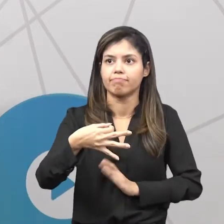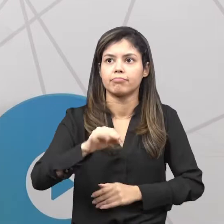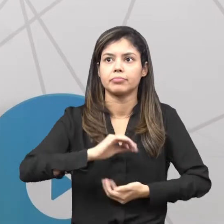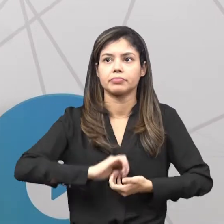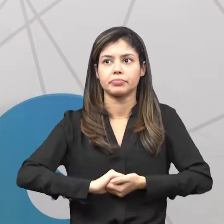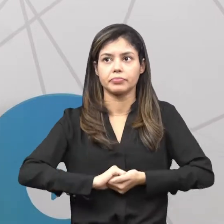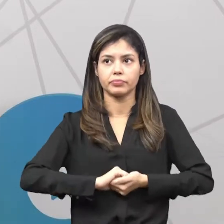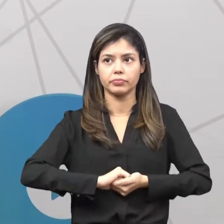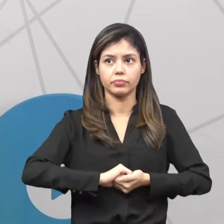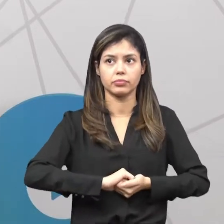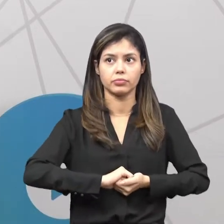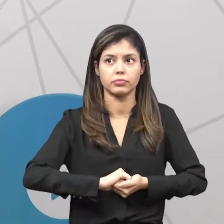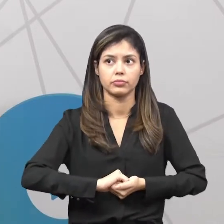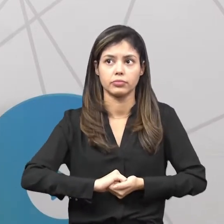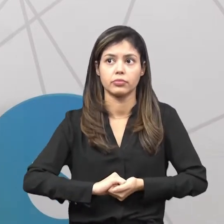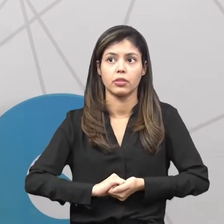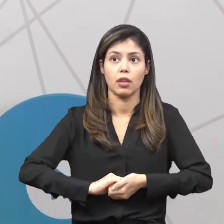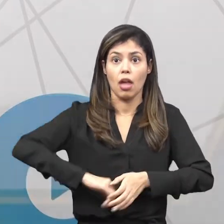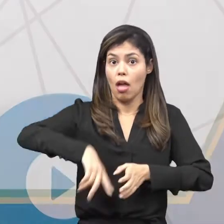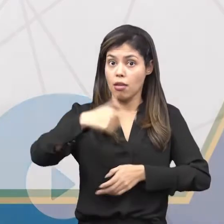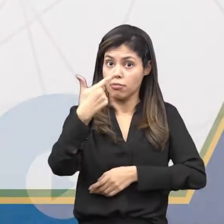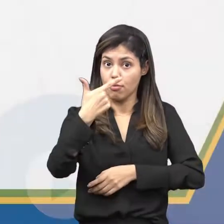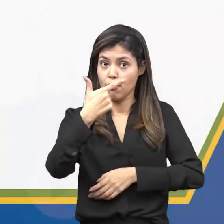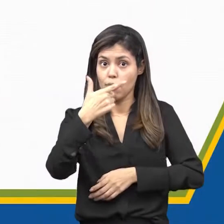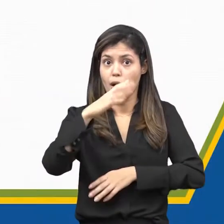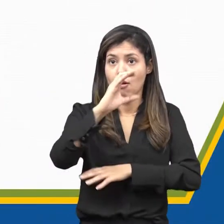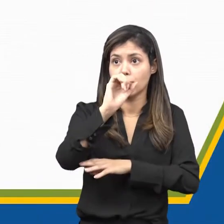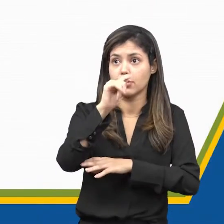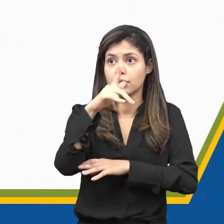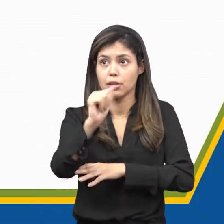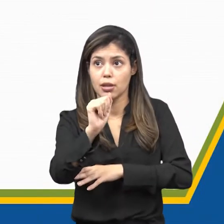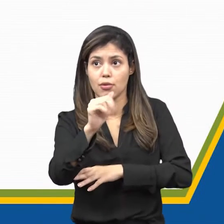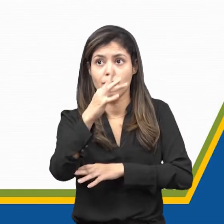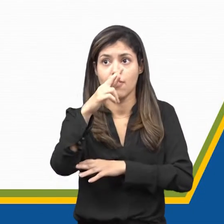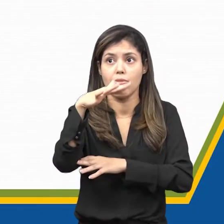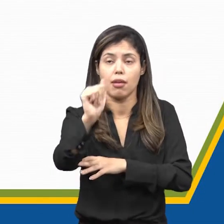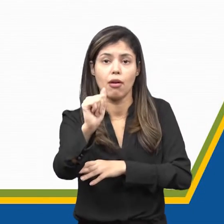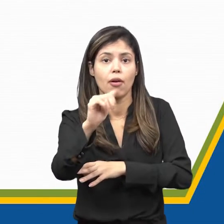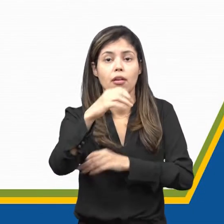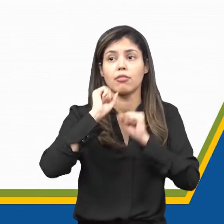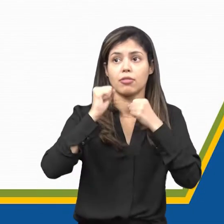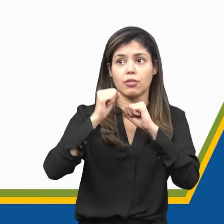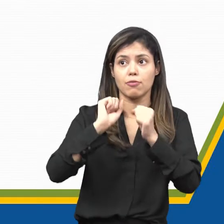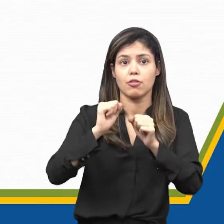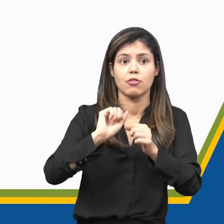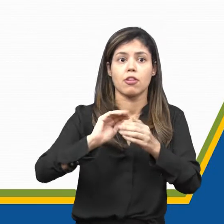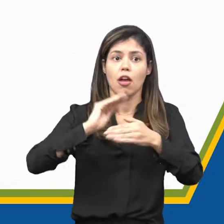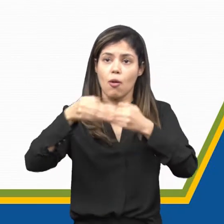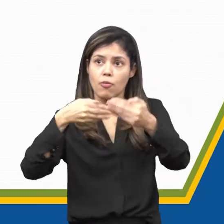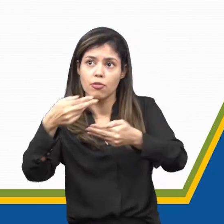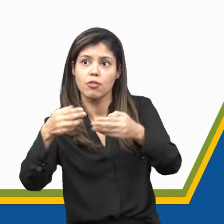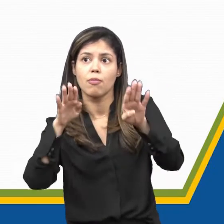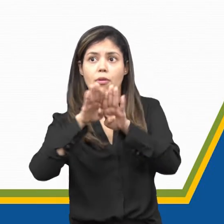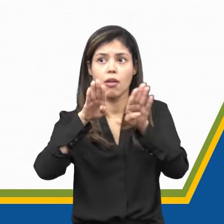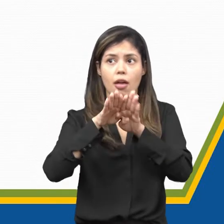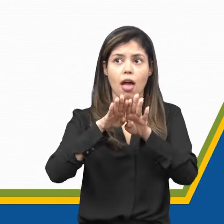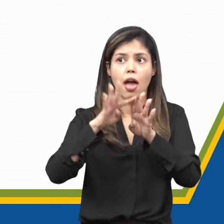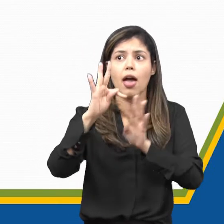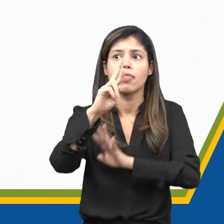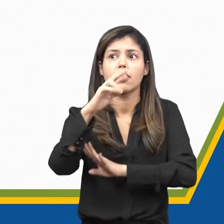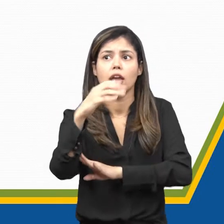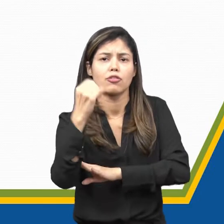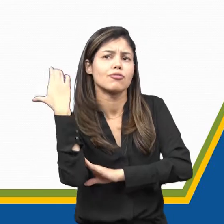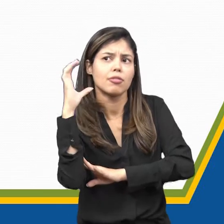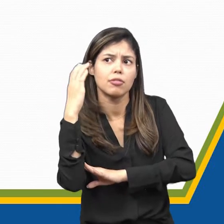física. Segundo o Conselho Federal de Educação Física, ela é um procedimento técnico-científico